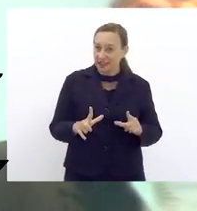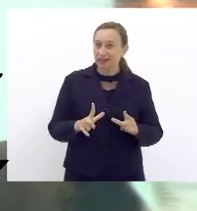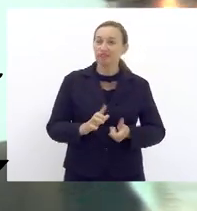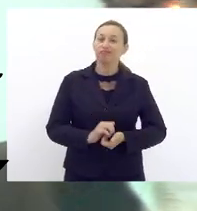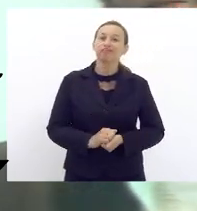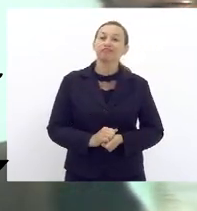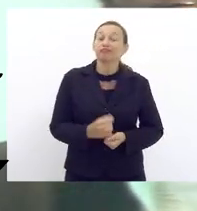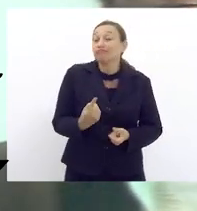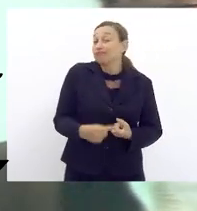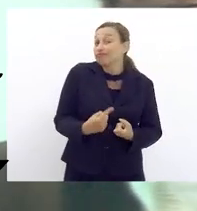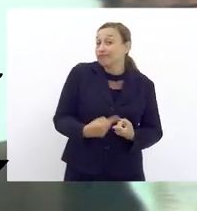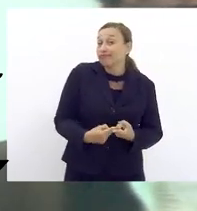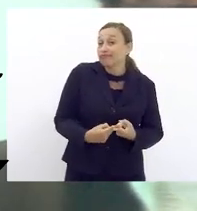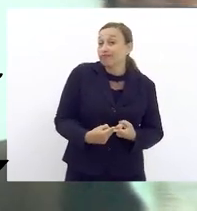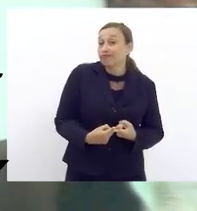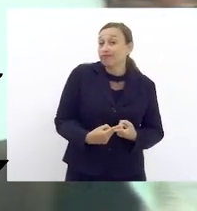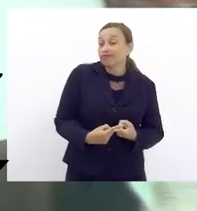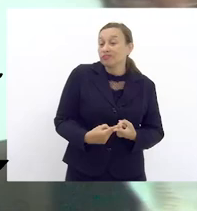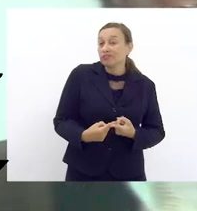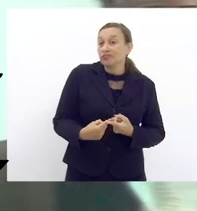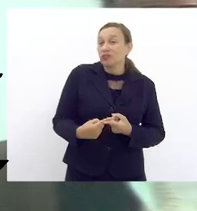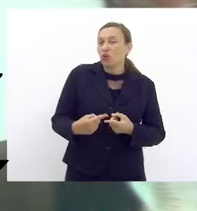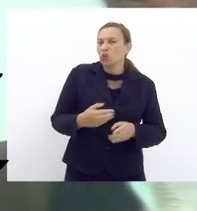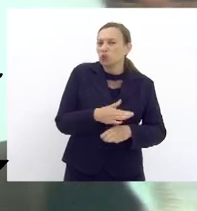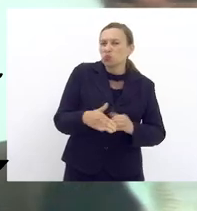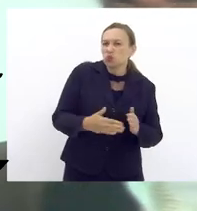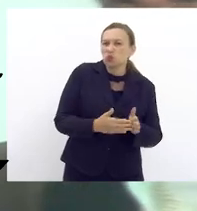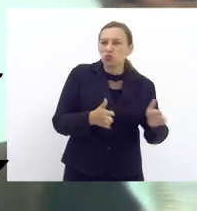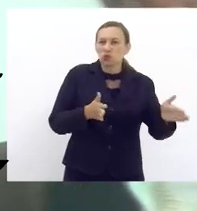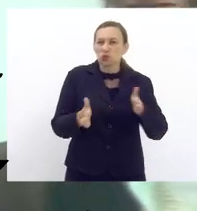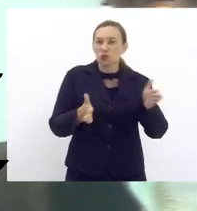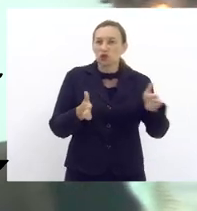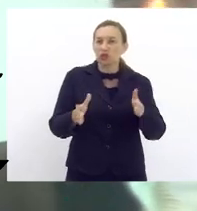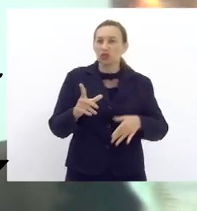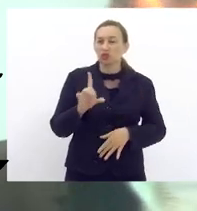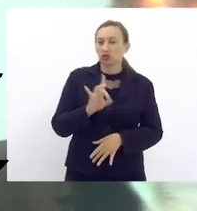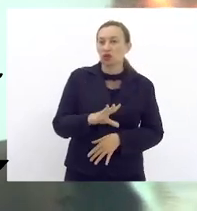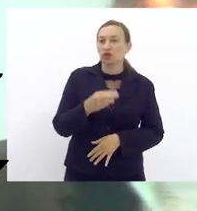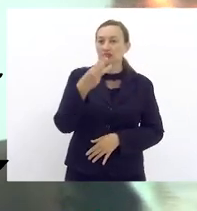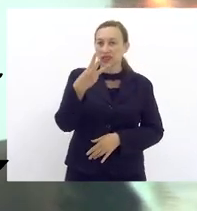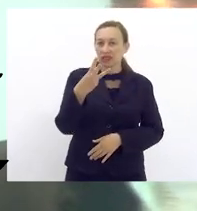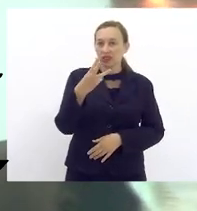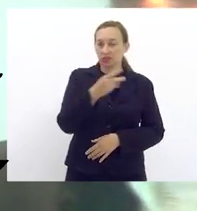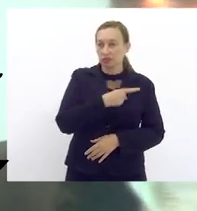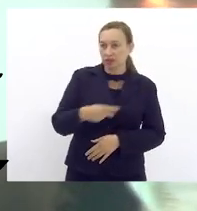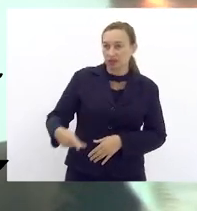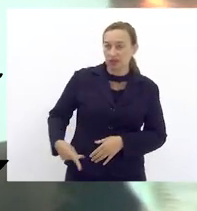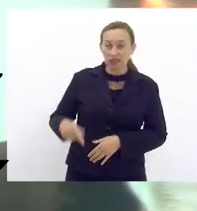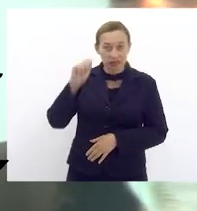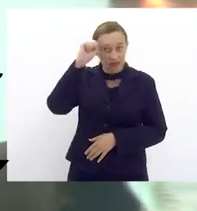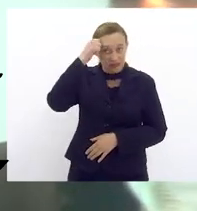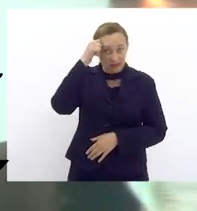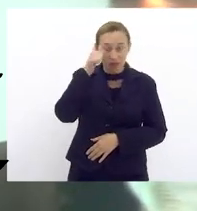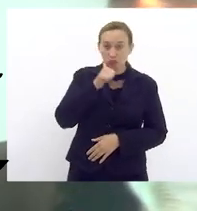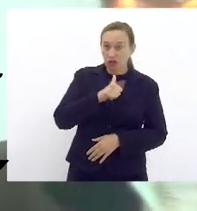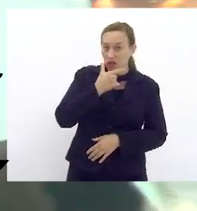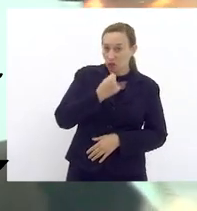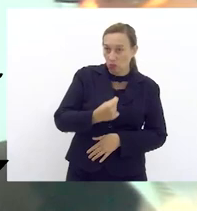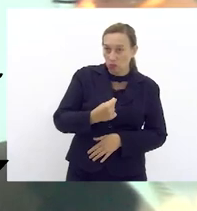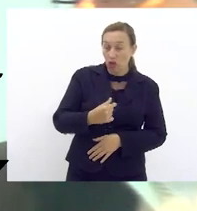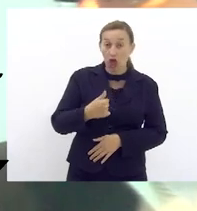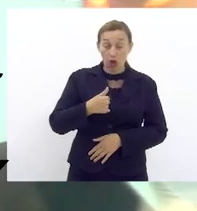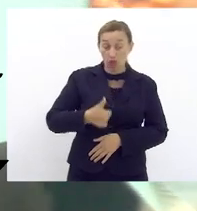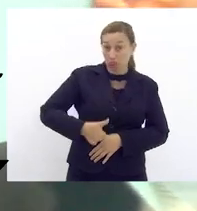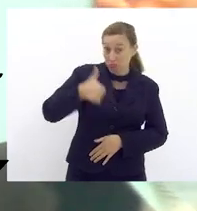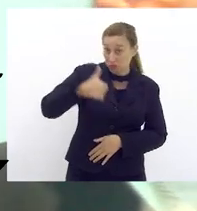porque durante todo esse período a gente só teve três presidentes negros e negras Eu fui